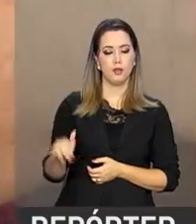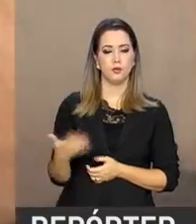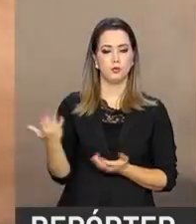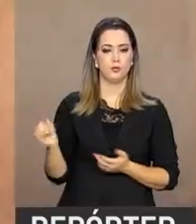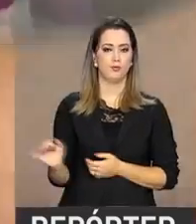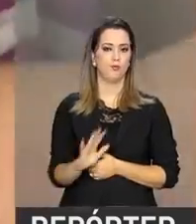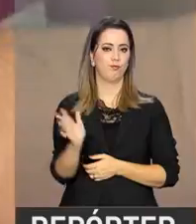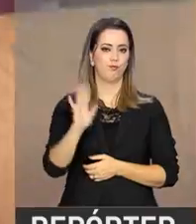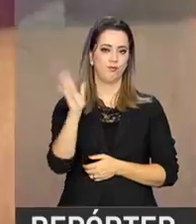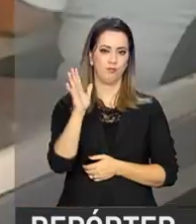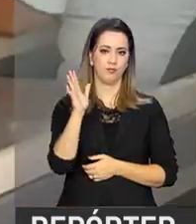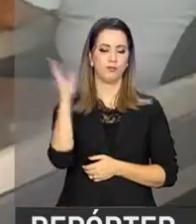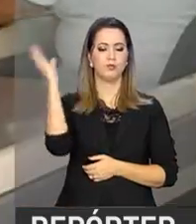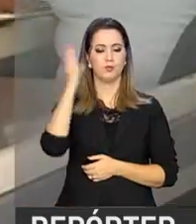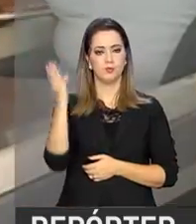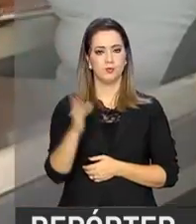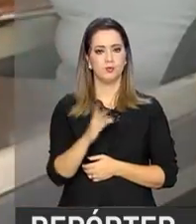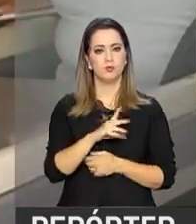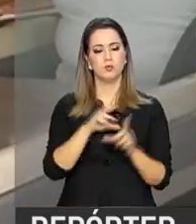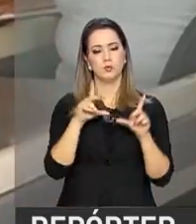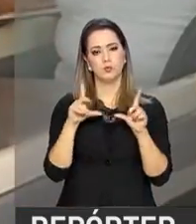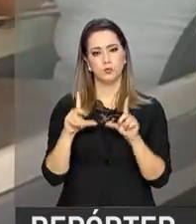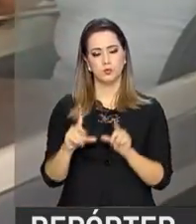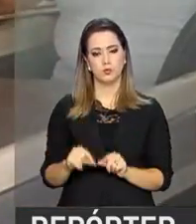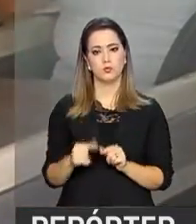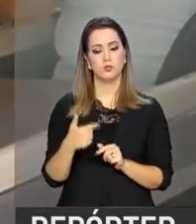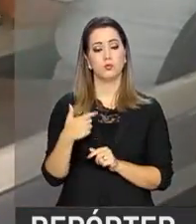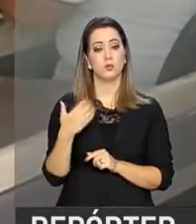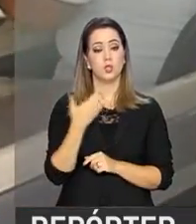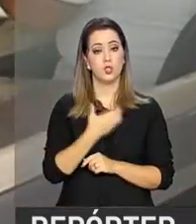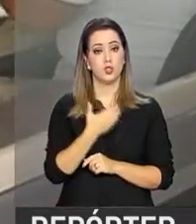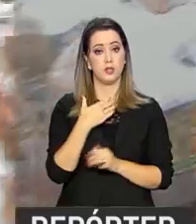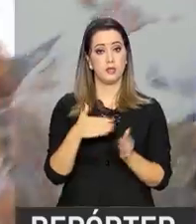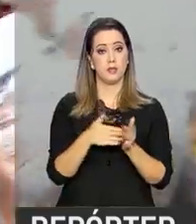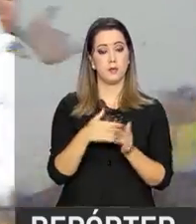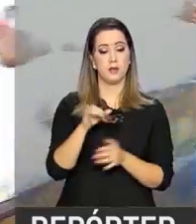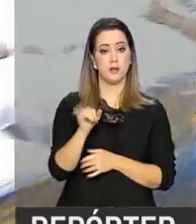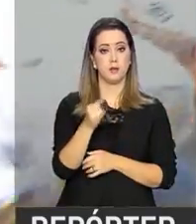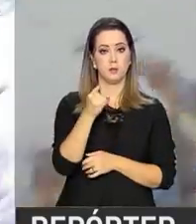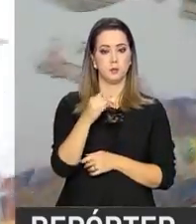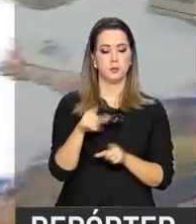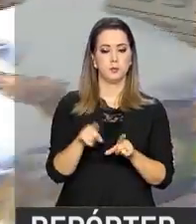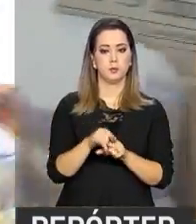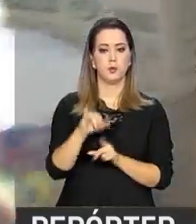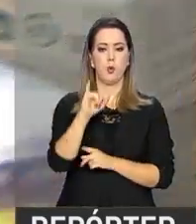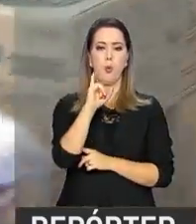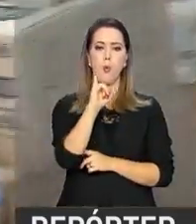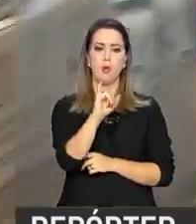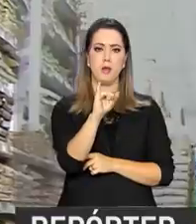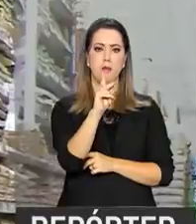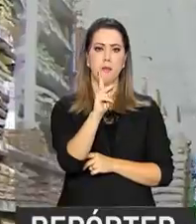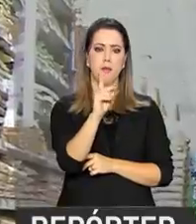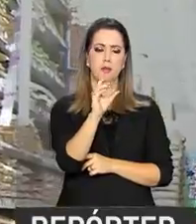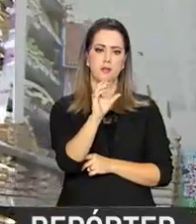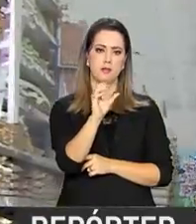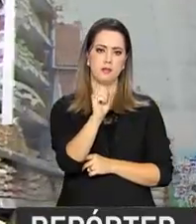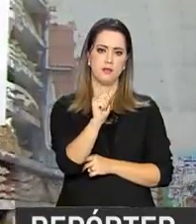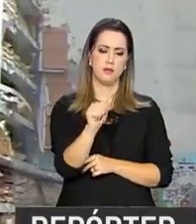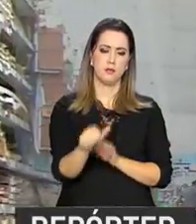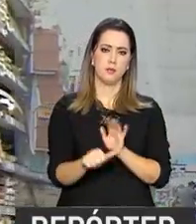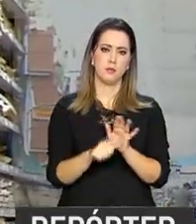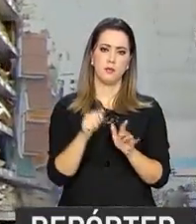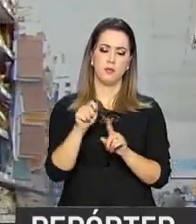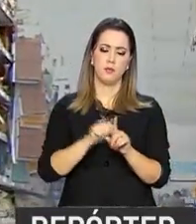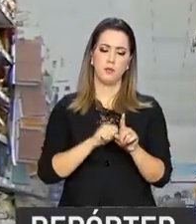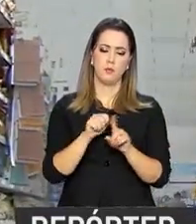inflação oficial do país desacelerou de dezembro para janeiro o ipc a fechou o primeiro mês do ano com alta de